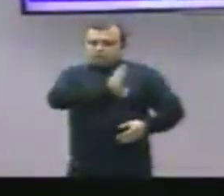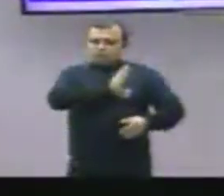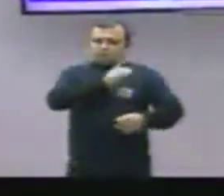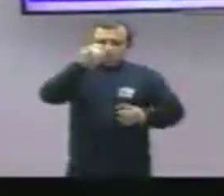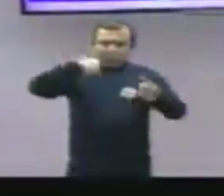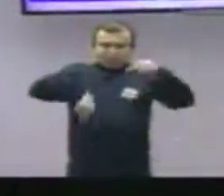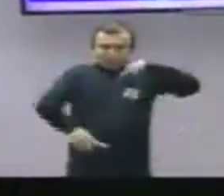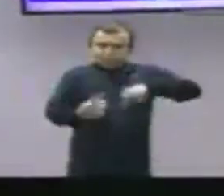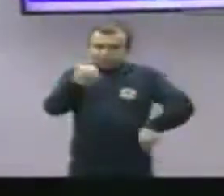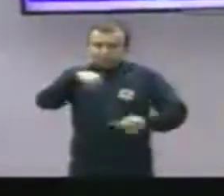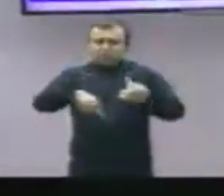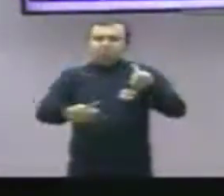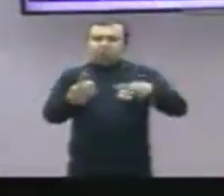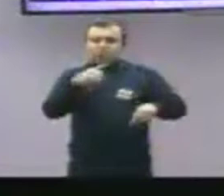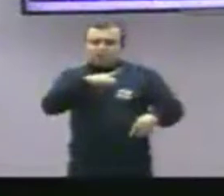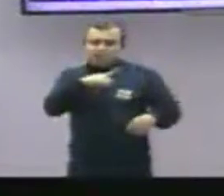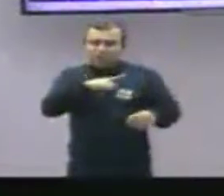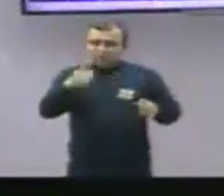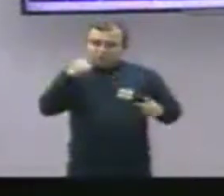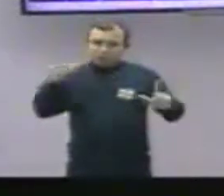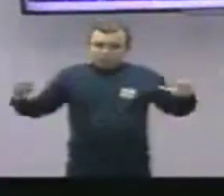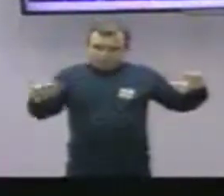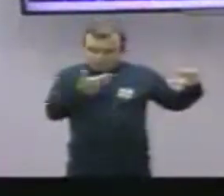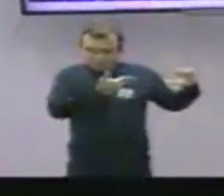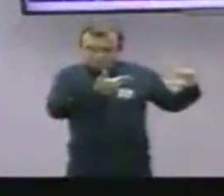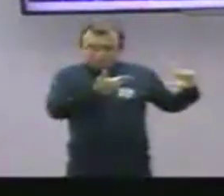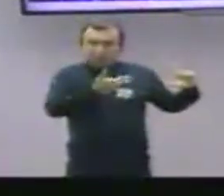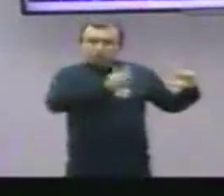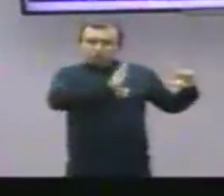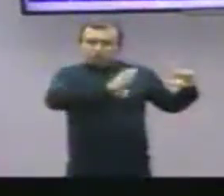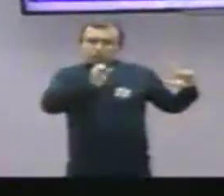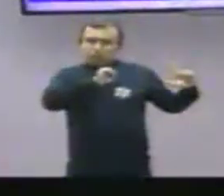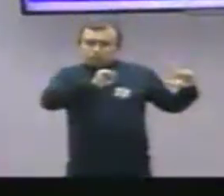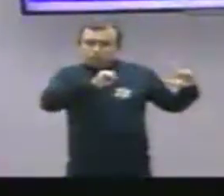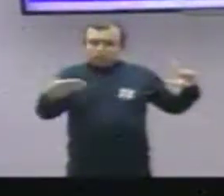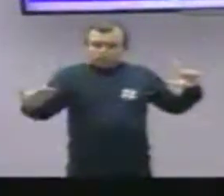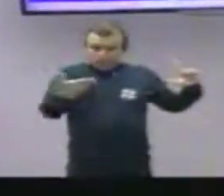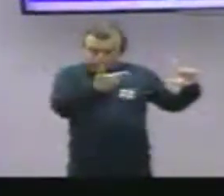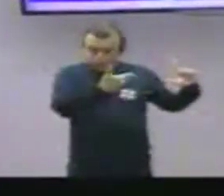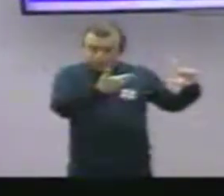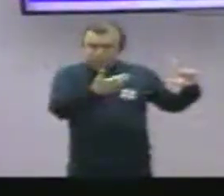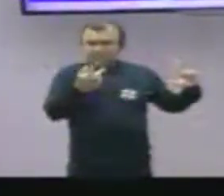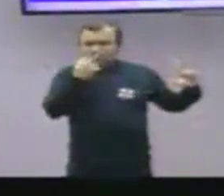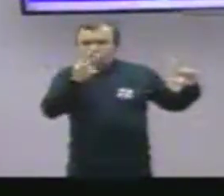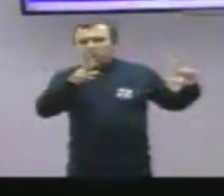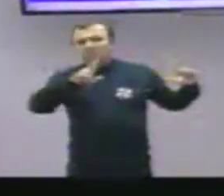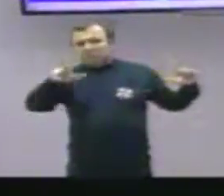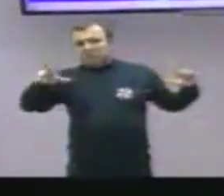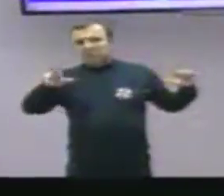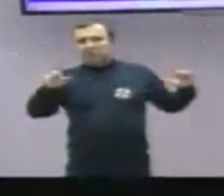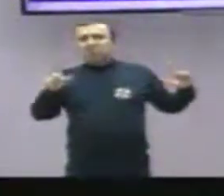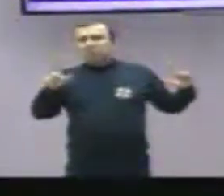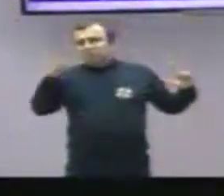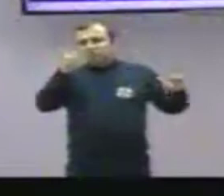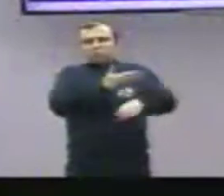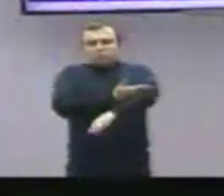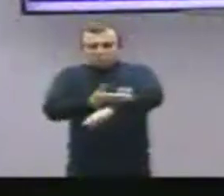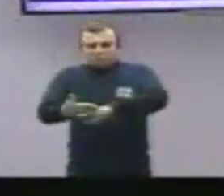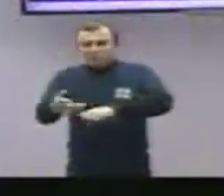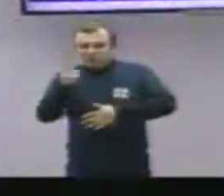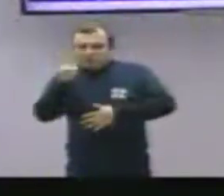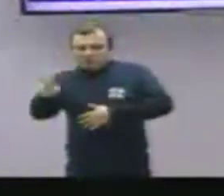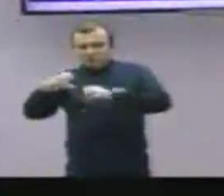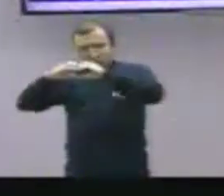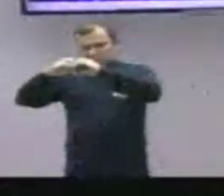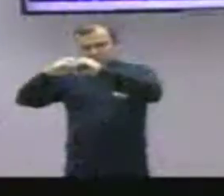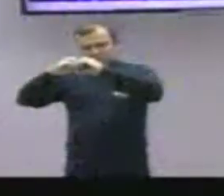pode observar aqui na imagem, assim é o funcionamento do nosso coração. É um pouco diferente do coração que talvez você está acostumado